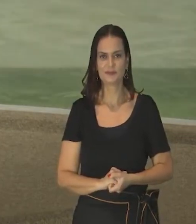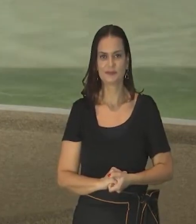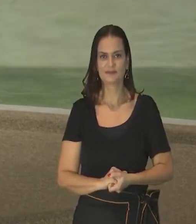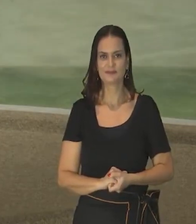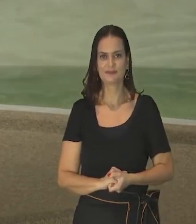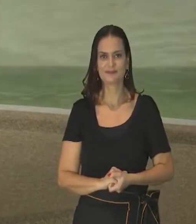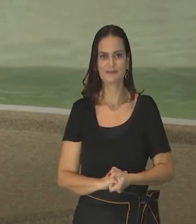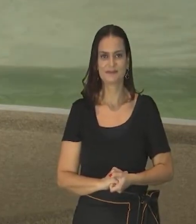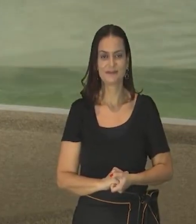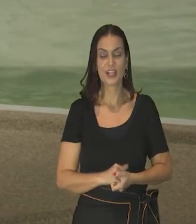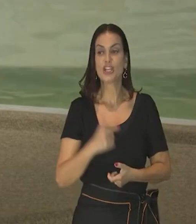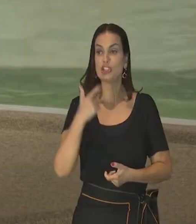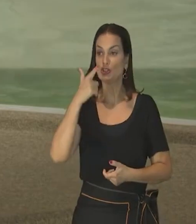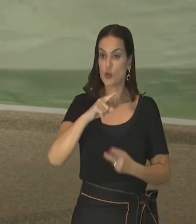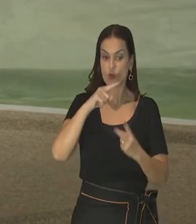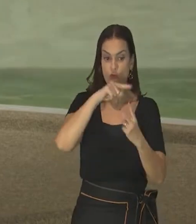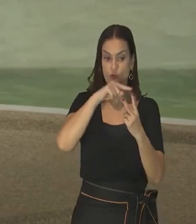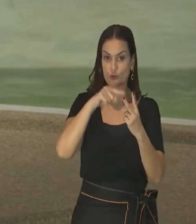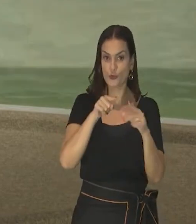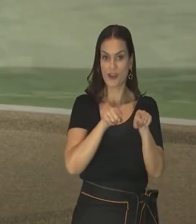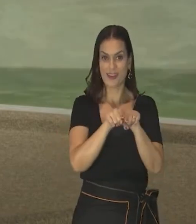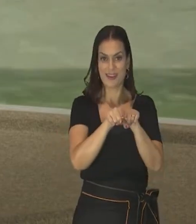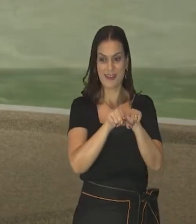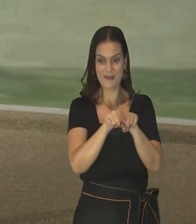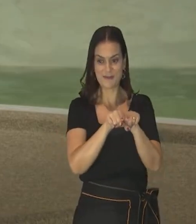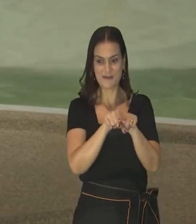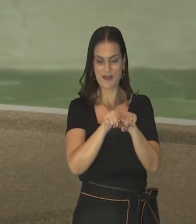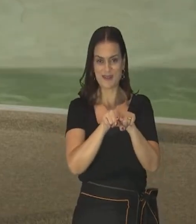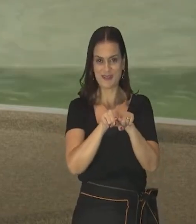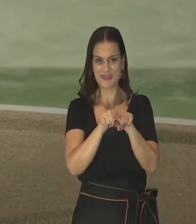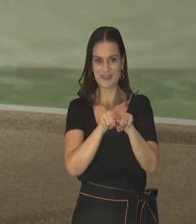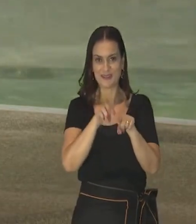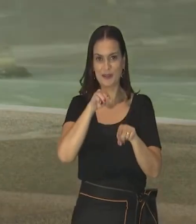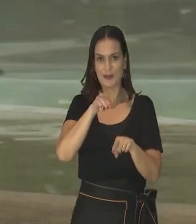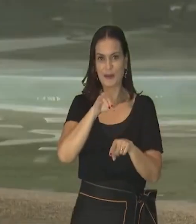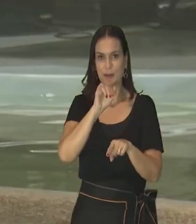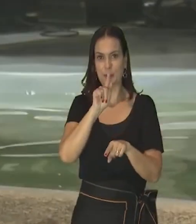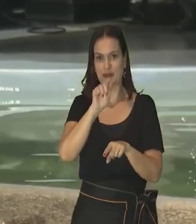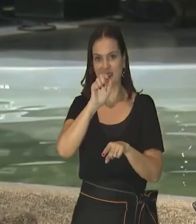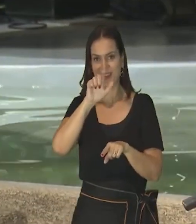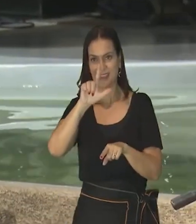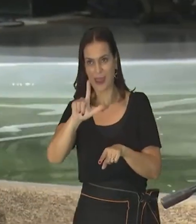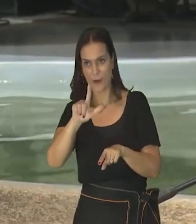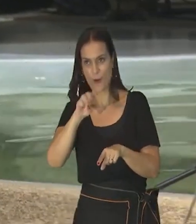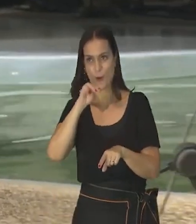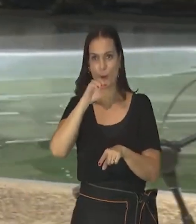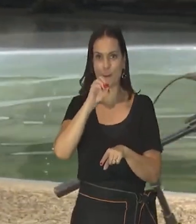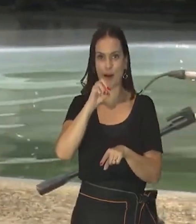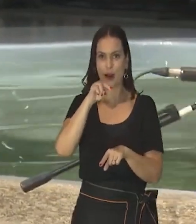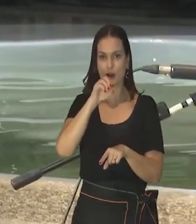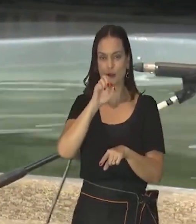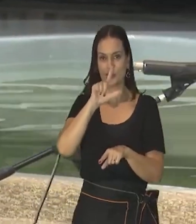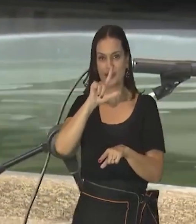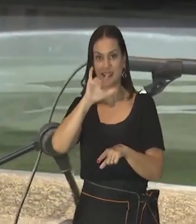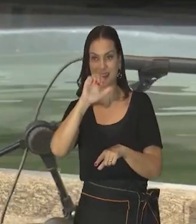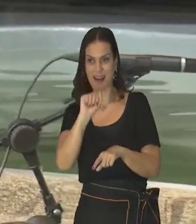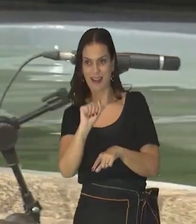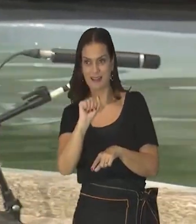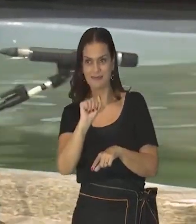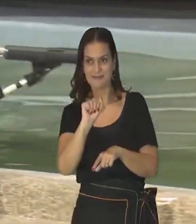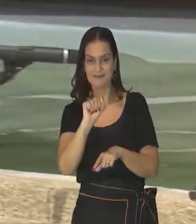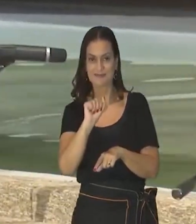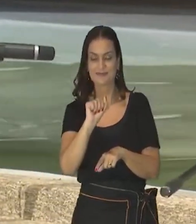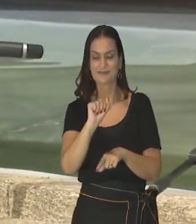Mais uma vez, dois irmãos, nós recebemos aqui o Miguel e a Manuela, e assim o pastor